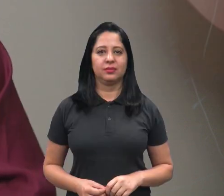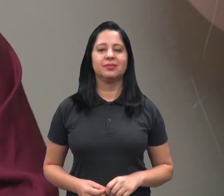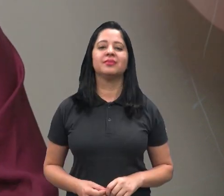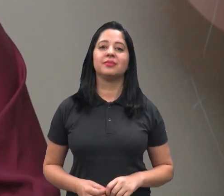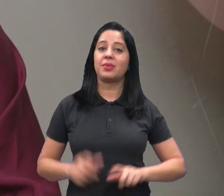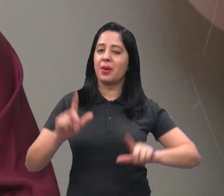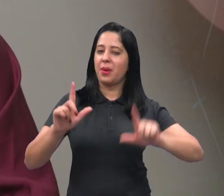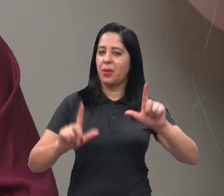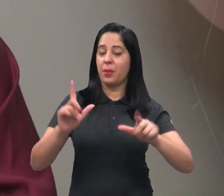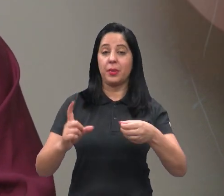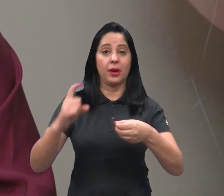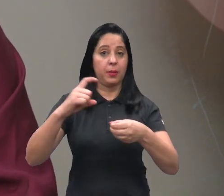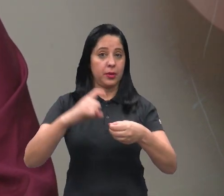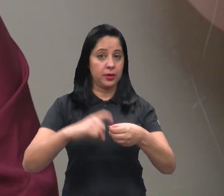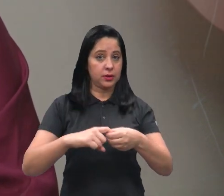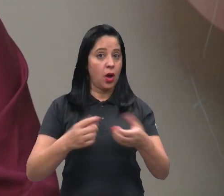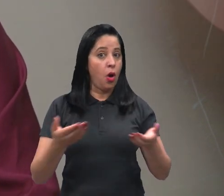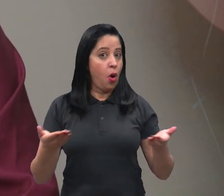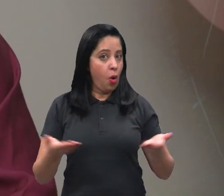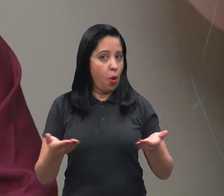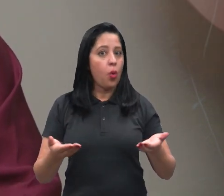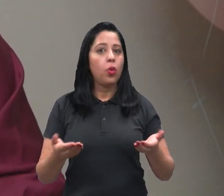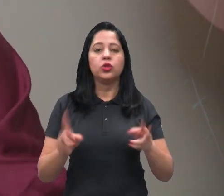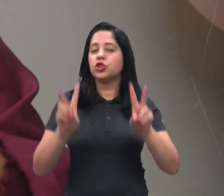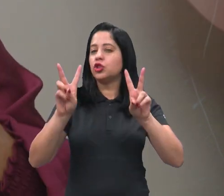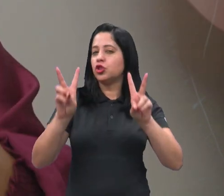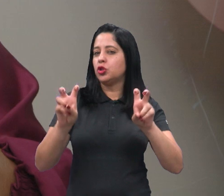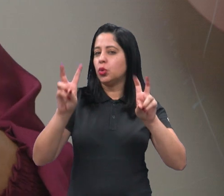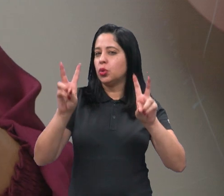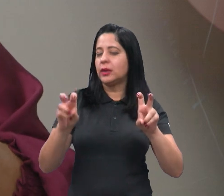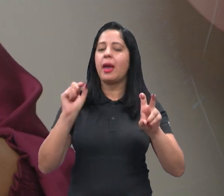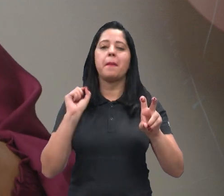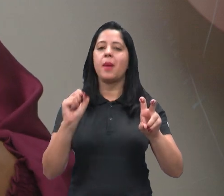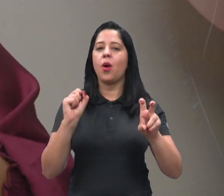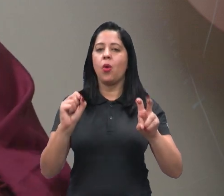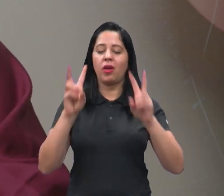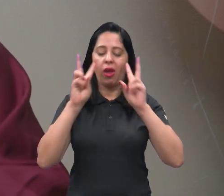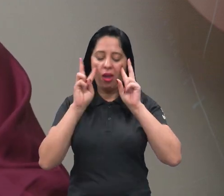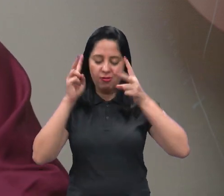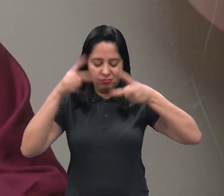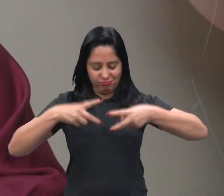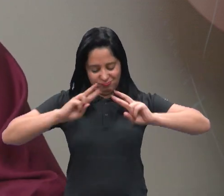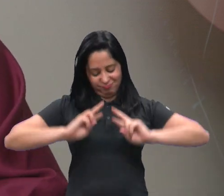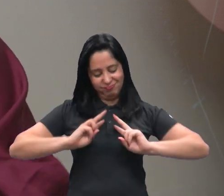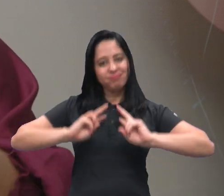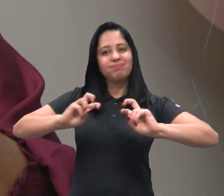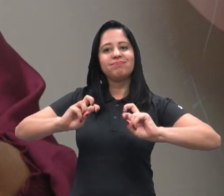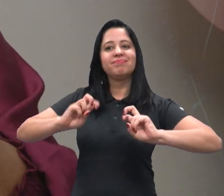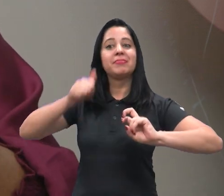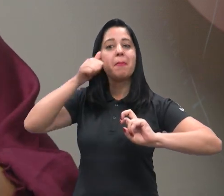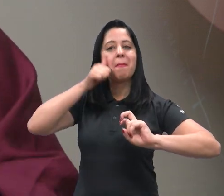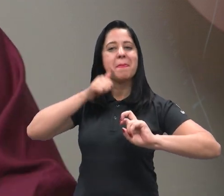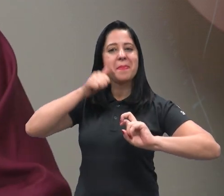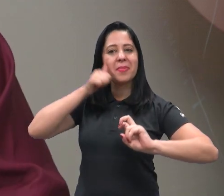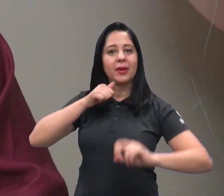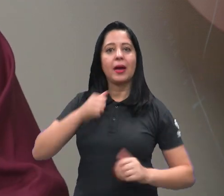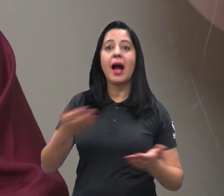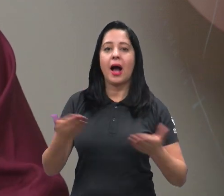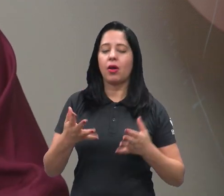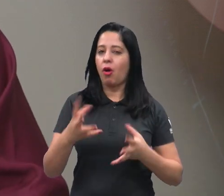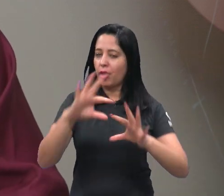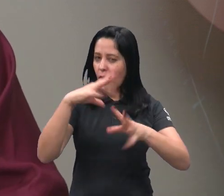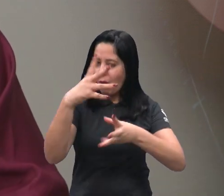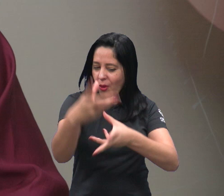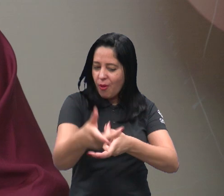Estamos de volta e no De Bem com Você de hoje, o papo é sobre autoconhecimento feminino. Agora eu te convido para acompanhar